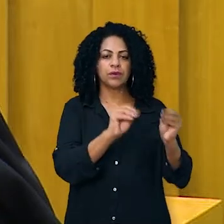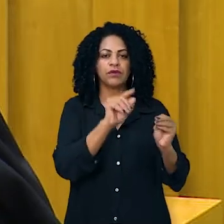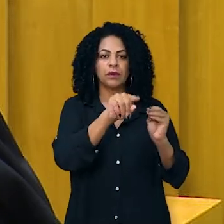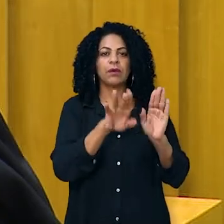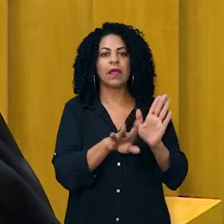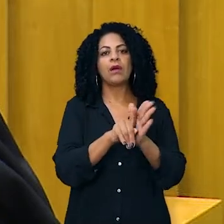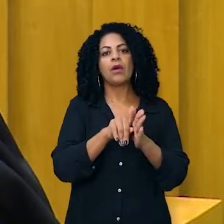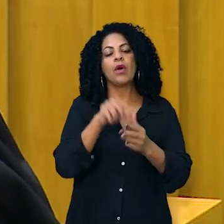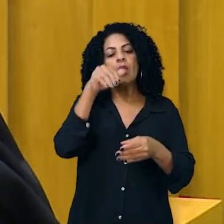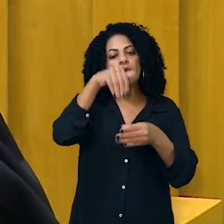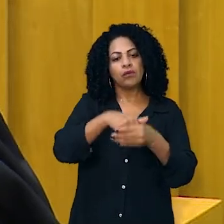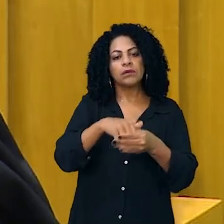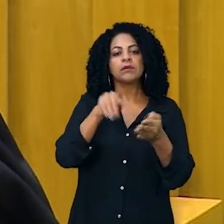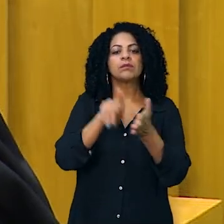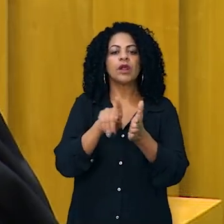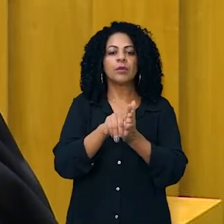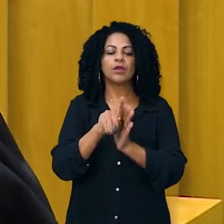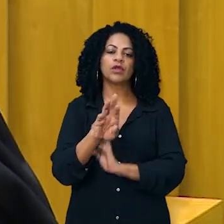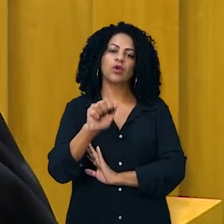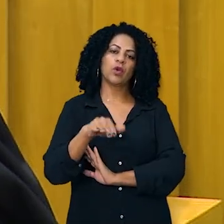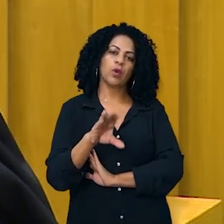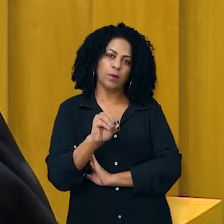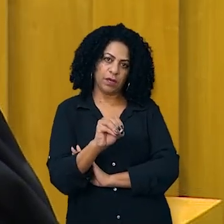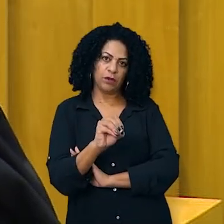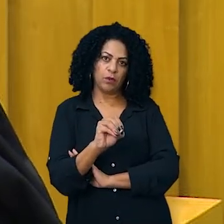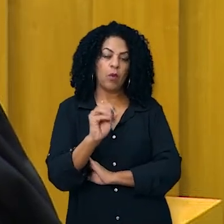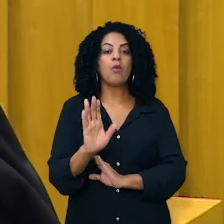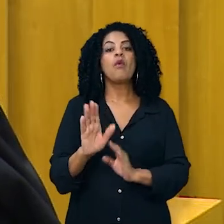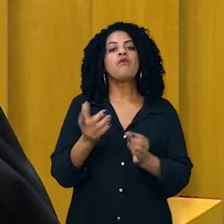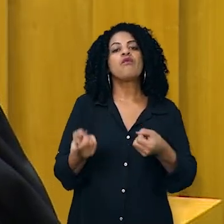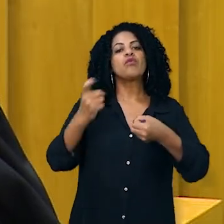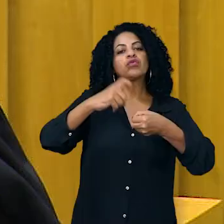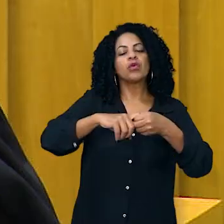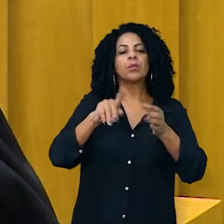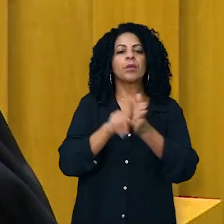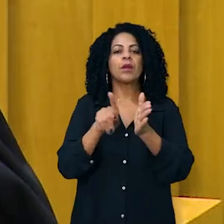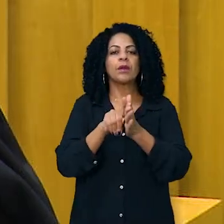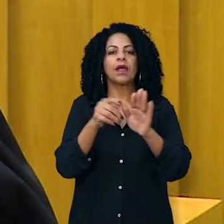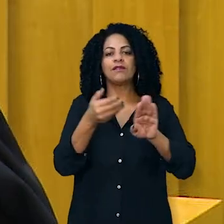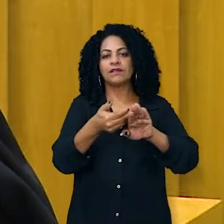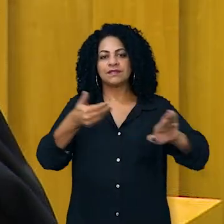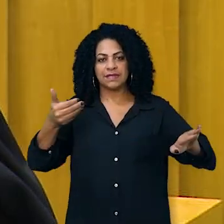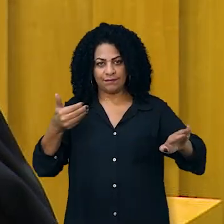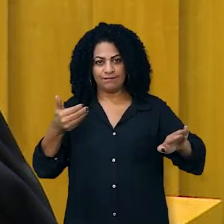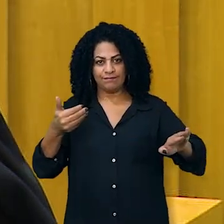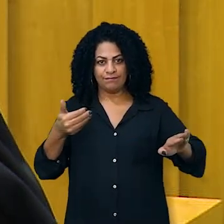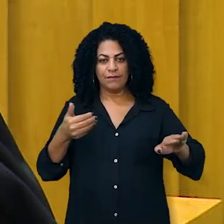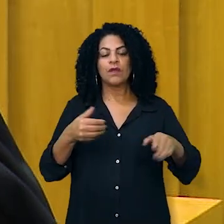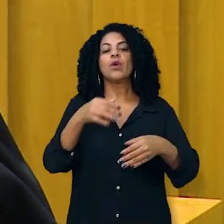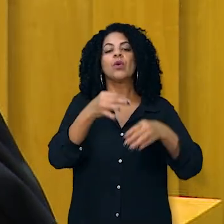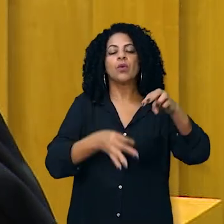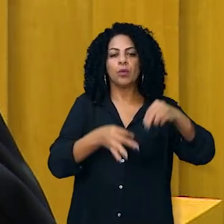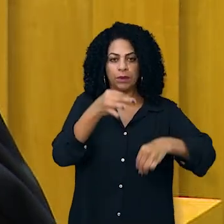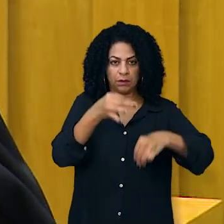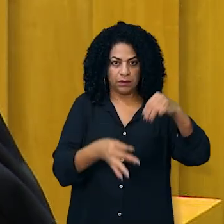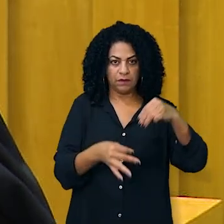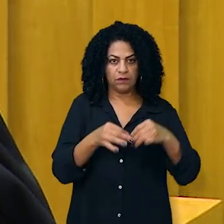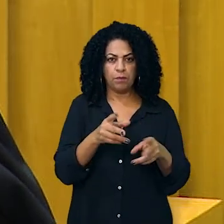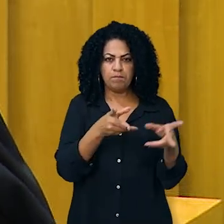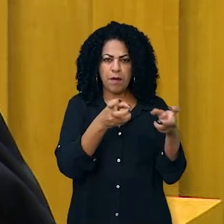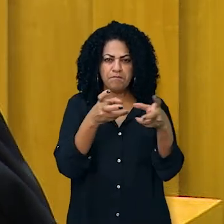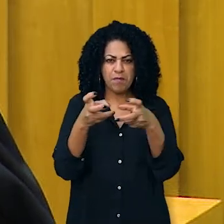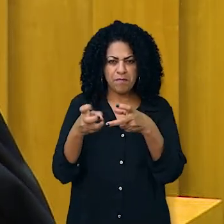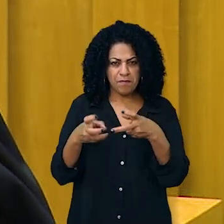voto do ministro Breno Medeiros, da 5ª Turma. Ele votou para afastar a confissão ficta. O ministro observou que, segundo o